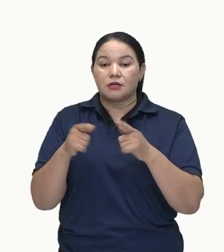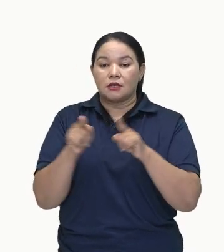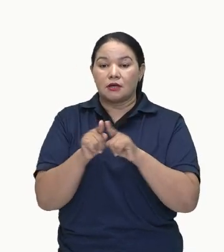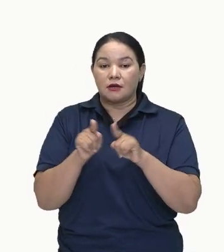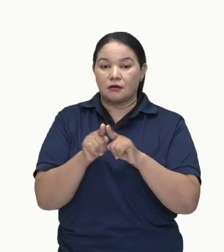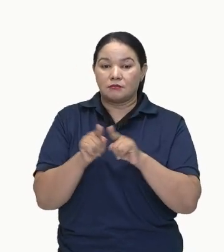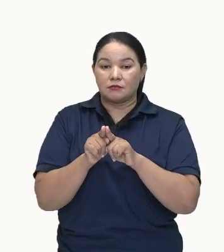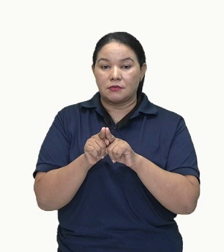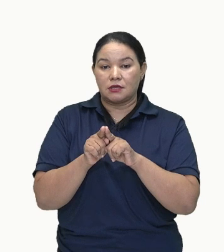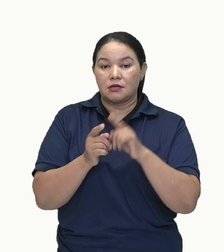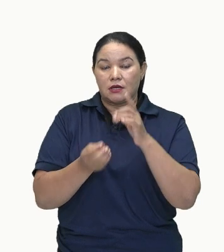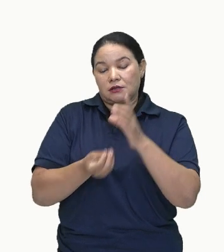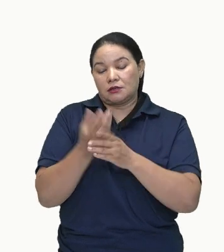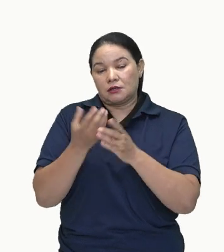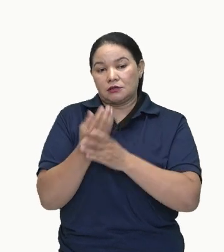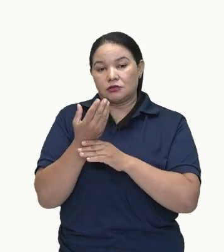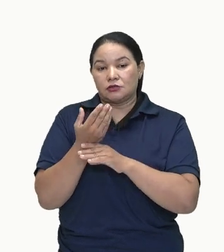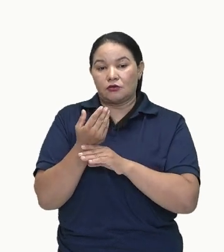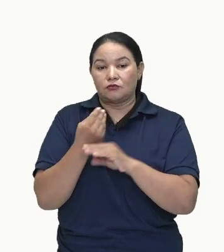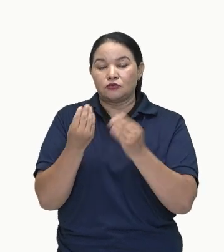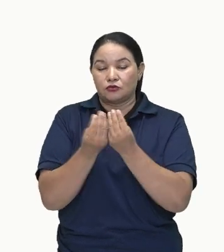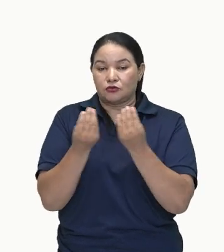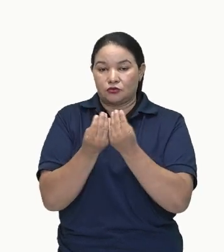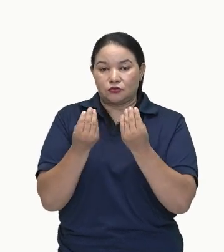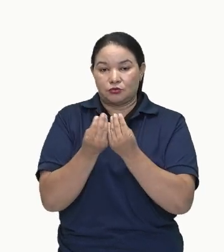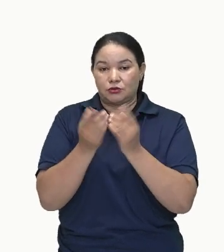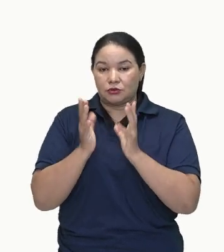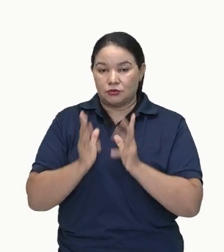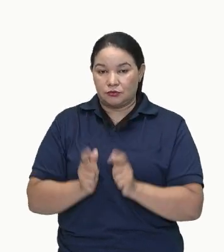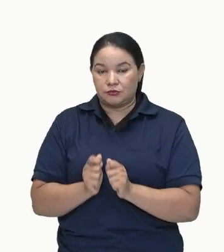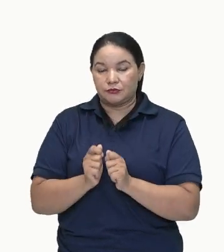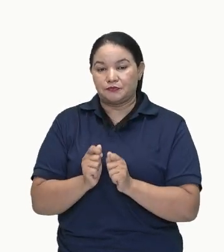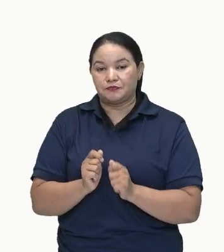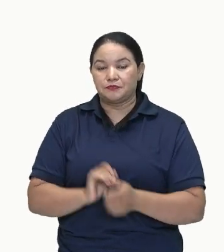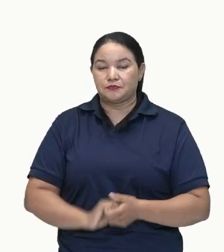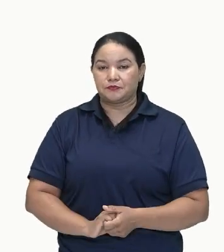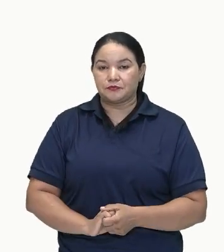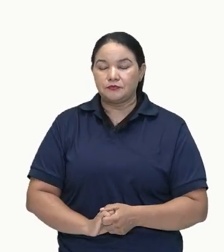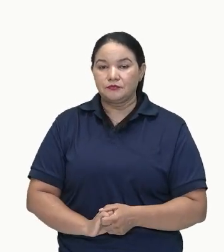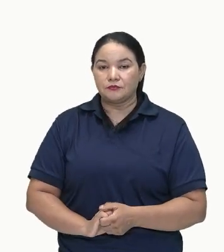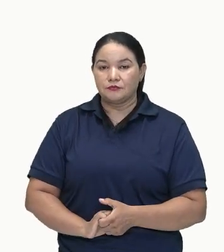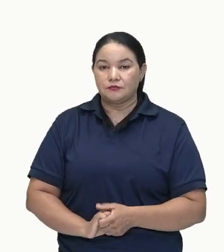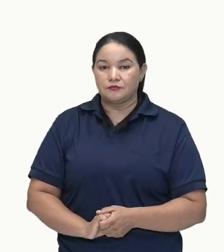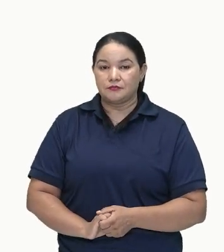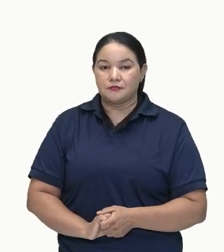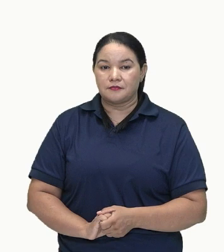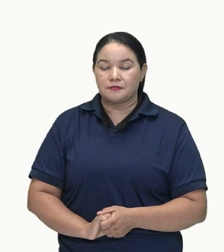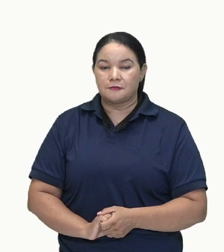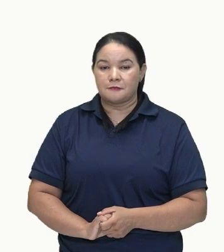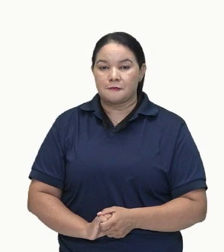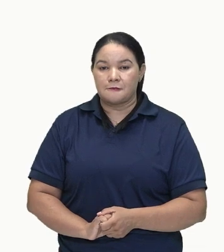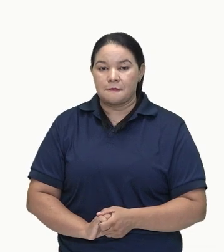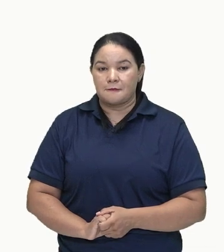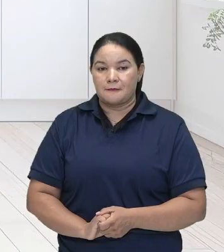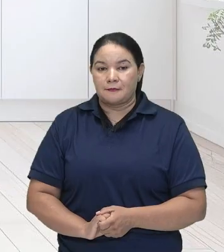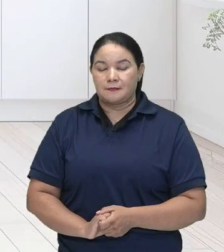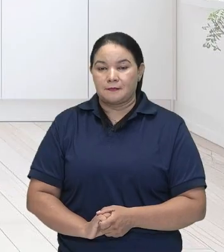na formação de substâncias puras.